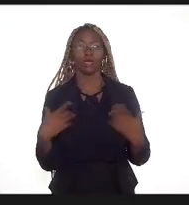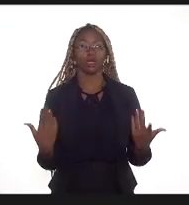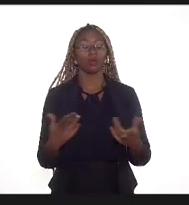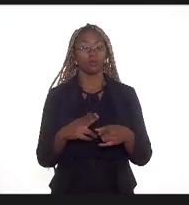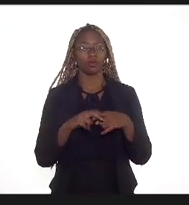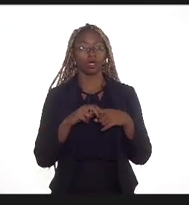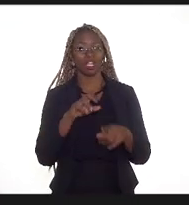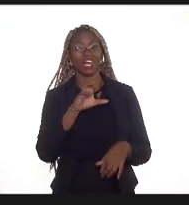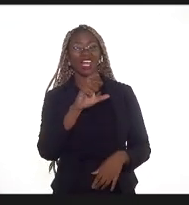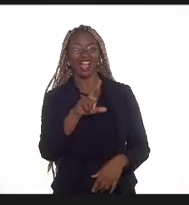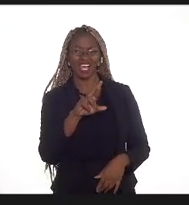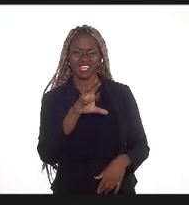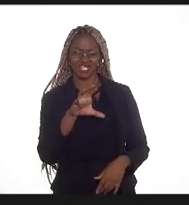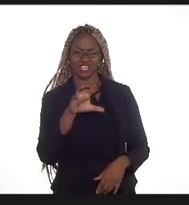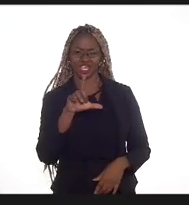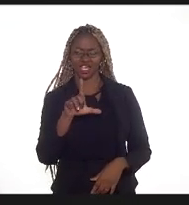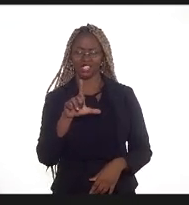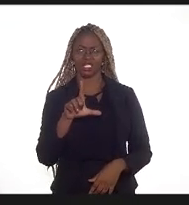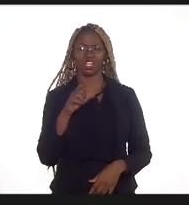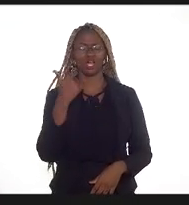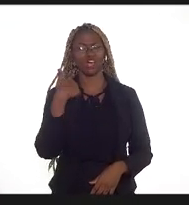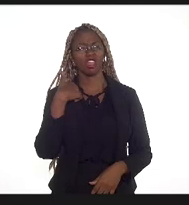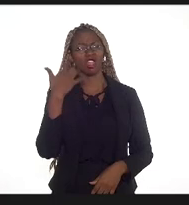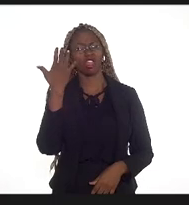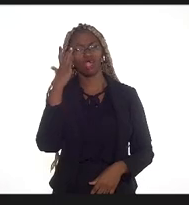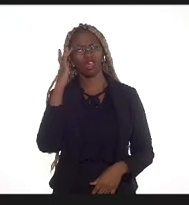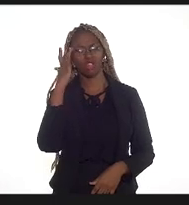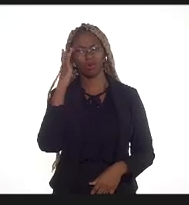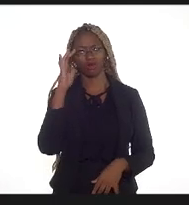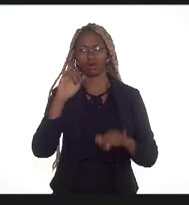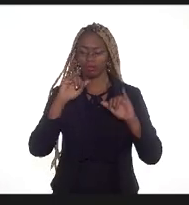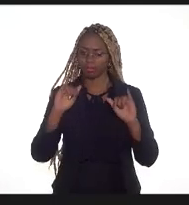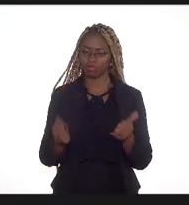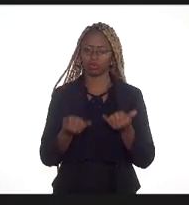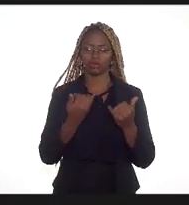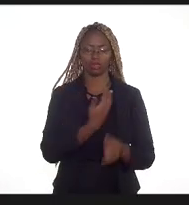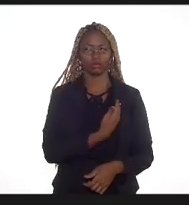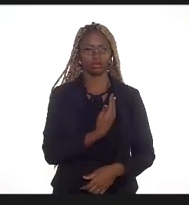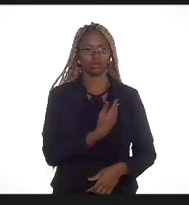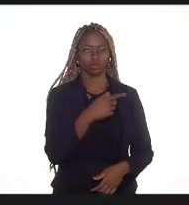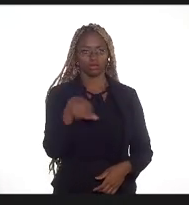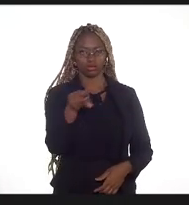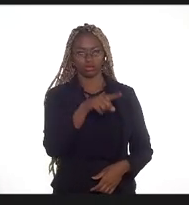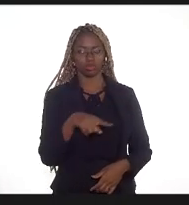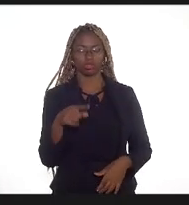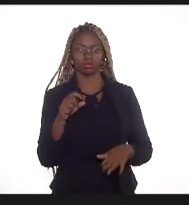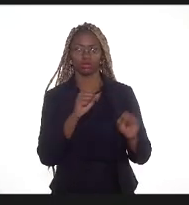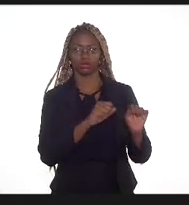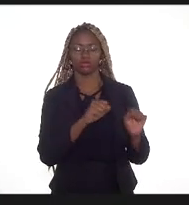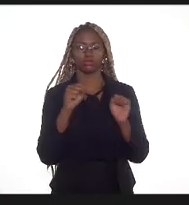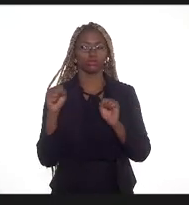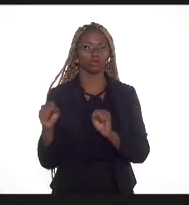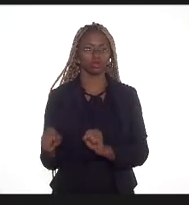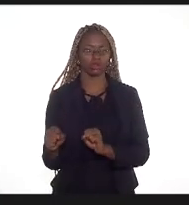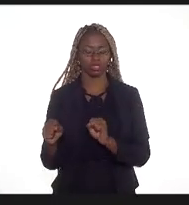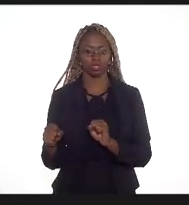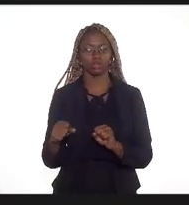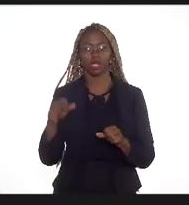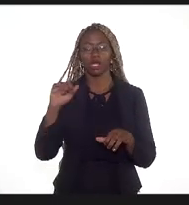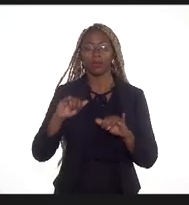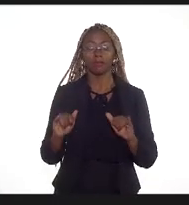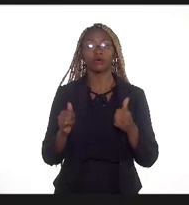a RCL, eu acho que é um... E aqui, aproveitando que estão os colegas dos poderes, aproveitando para